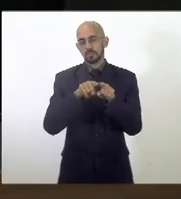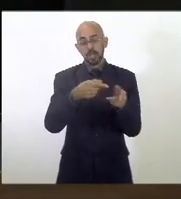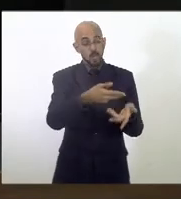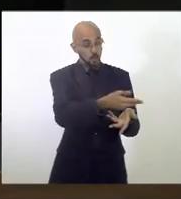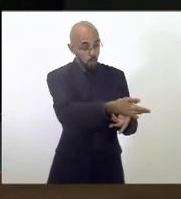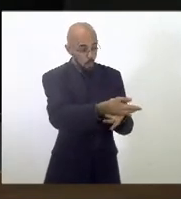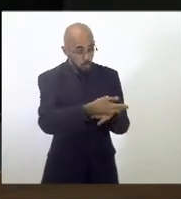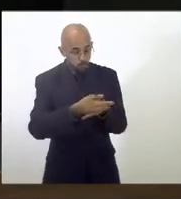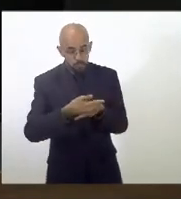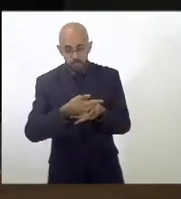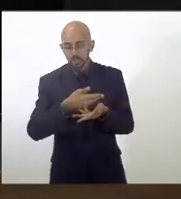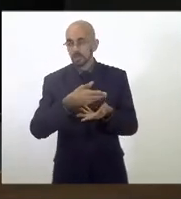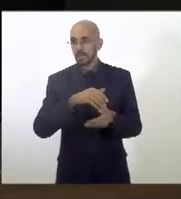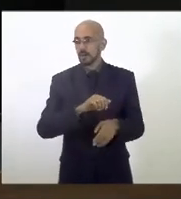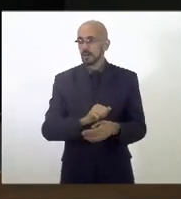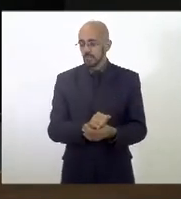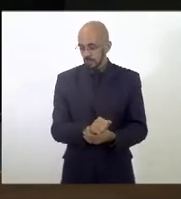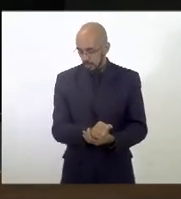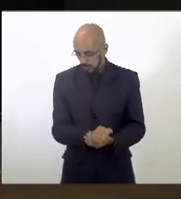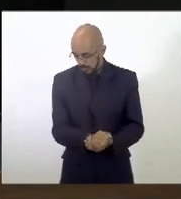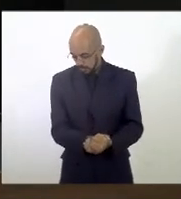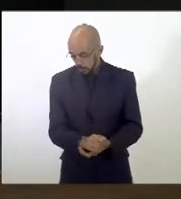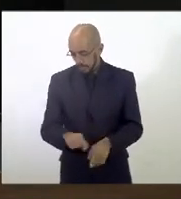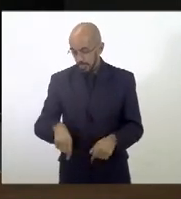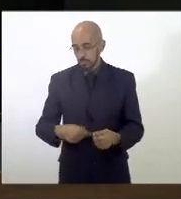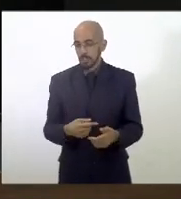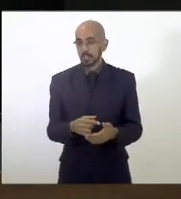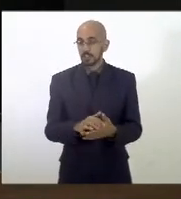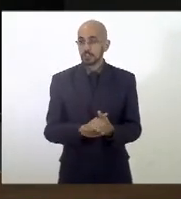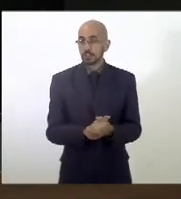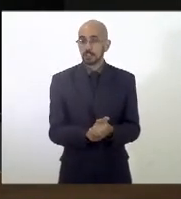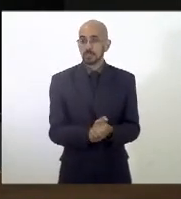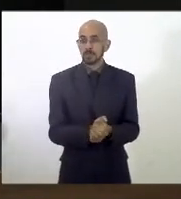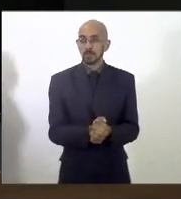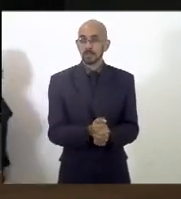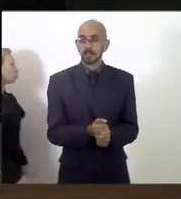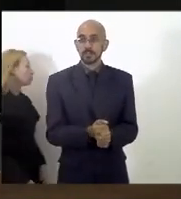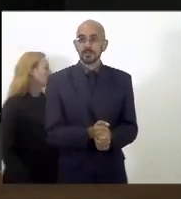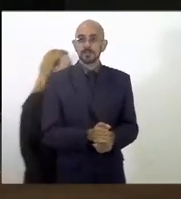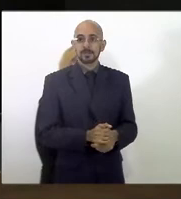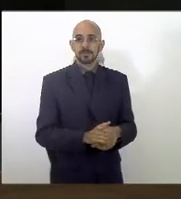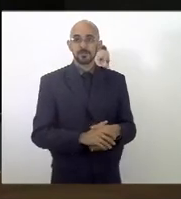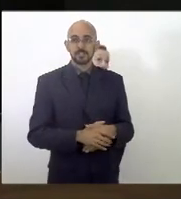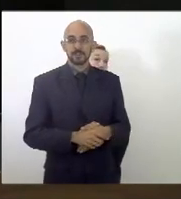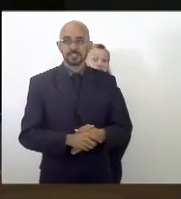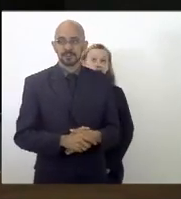convidar o defensor, nosso amigo defensor Rodrigo Pacheco, para que possa usar da palavra.